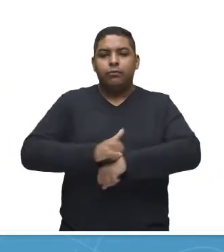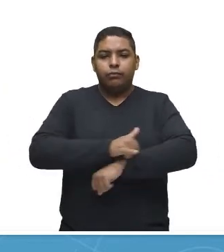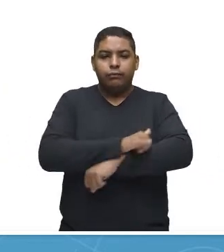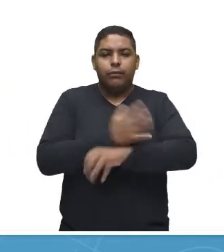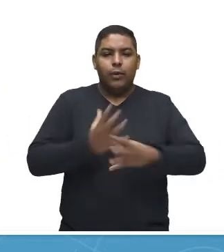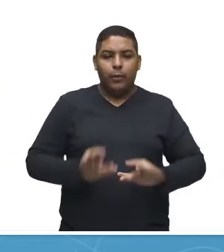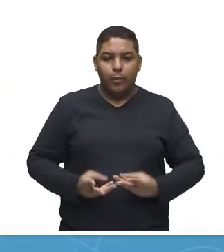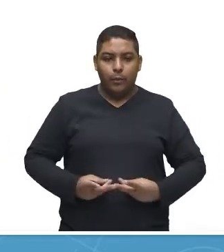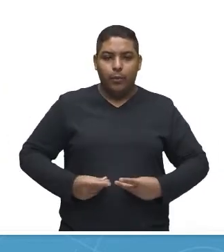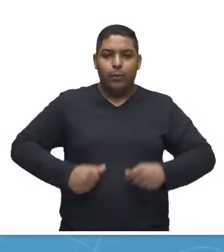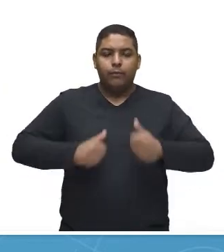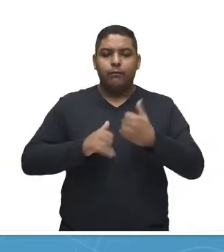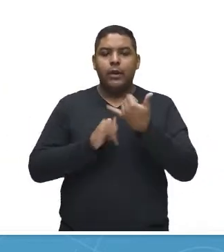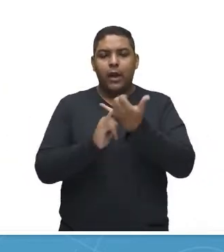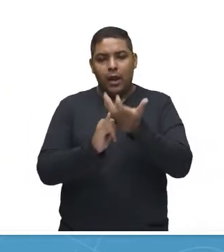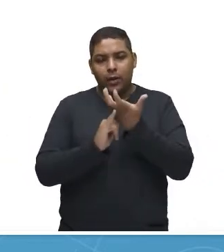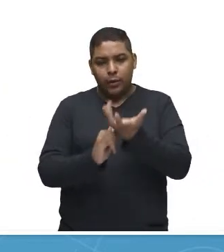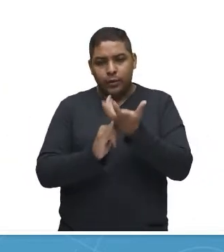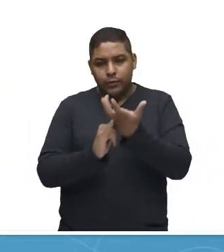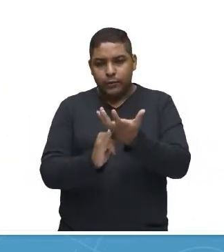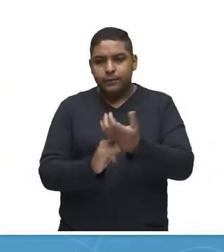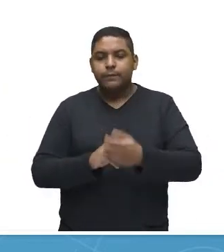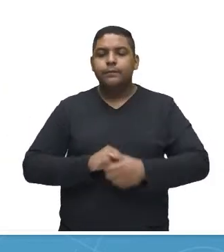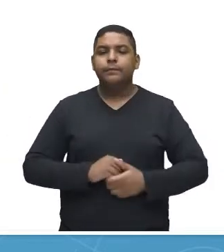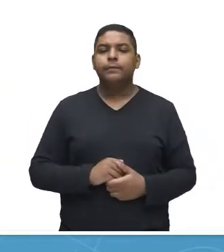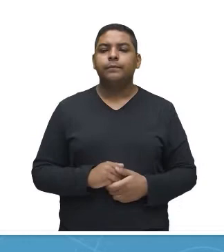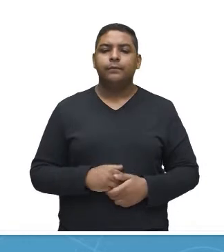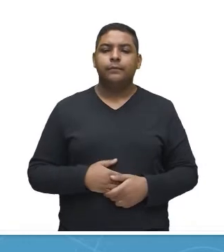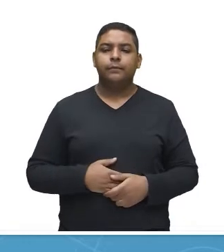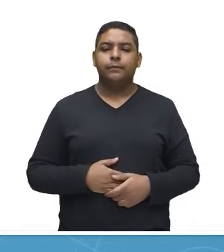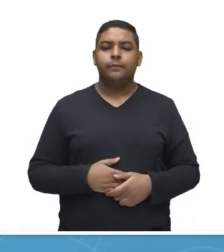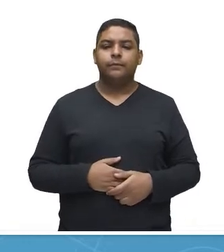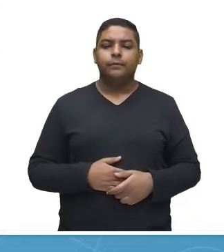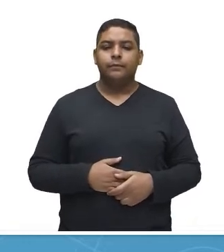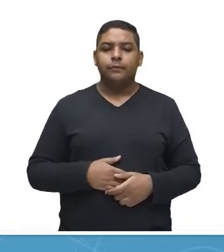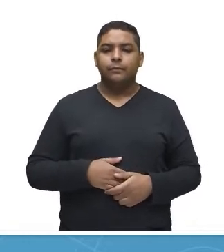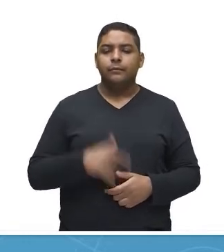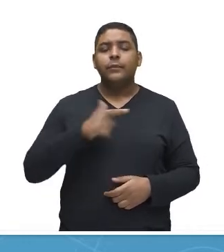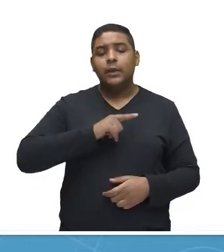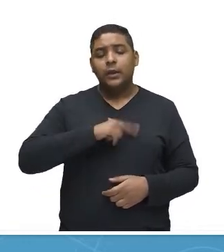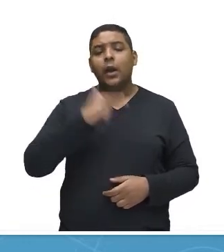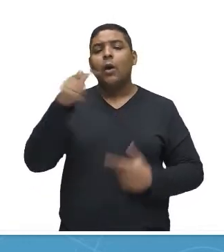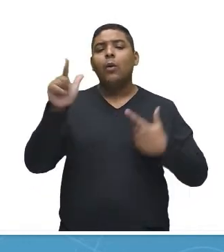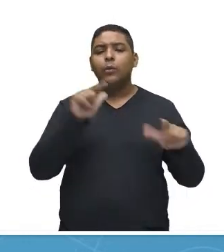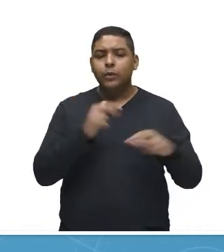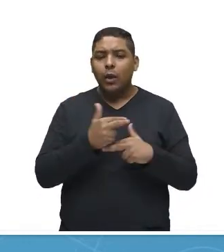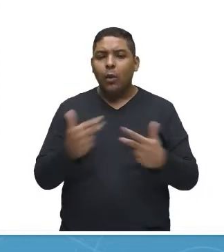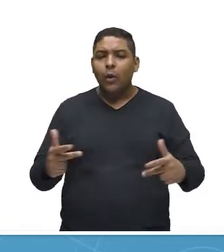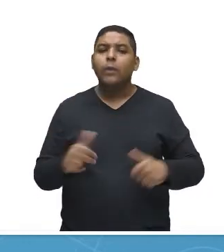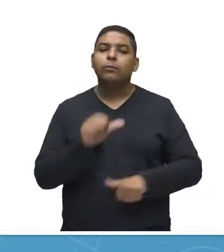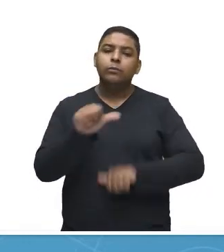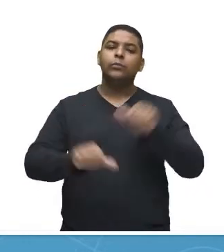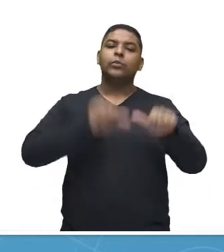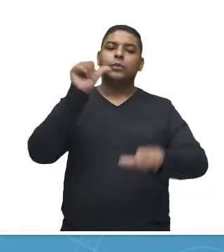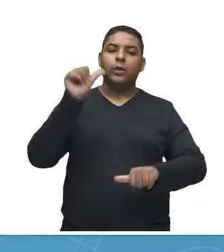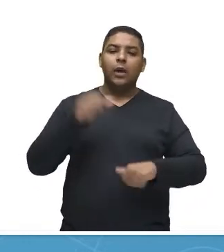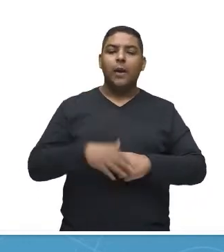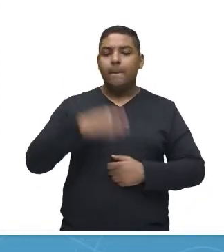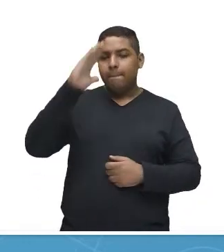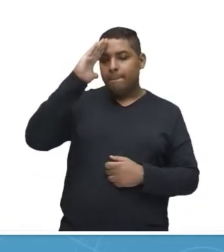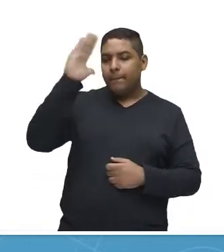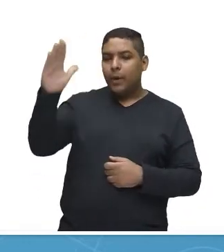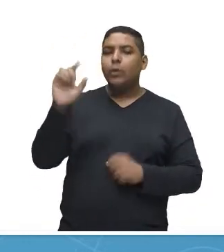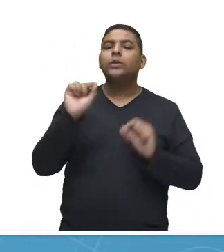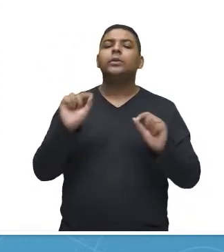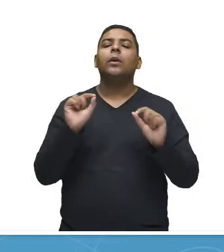tá? Vamos prosseguir. Será que tem mais alguma situação que a gente pode modificar aí, priorizar uma